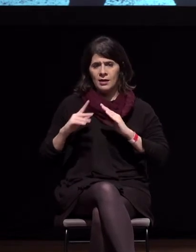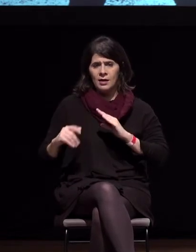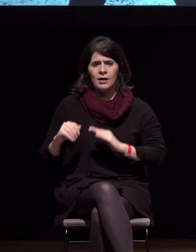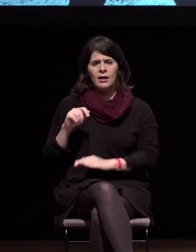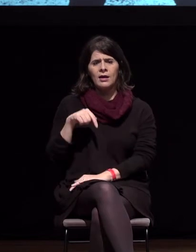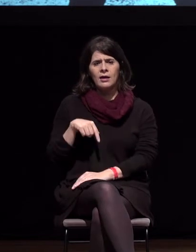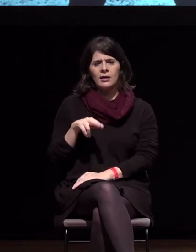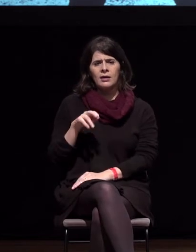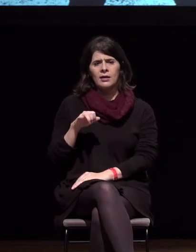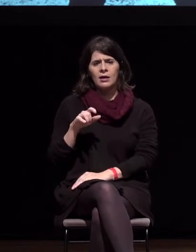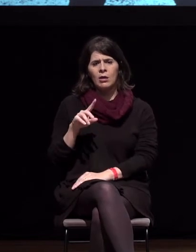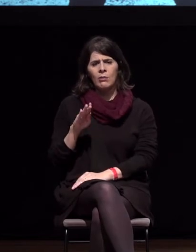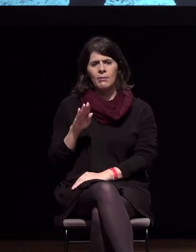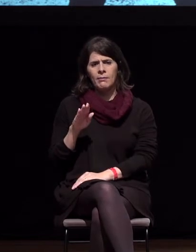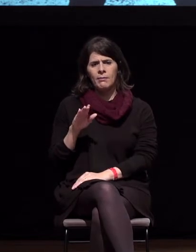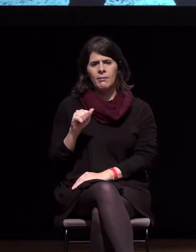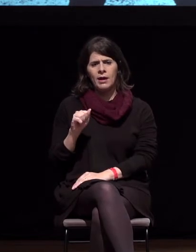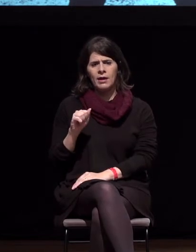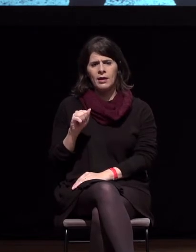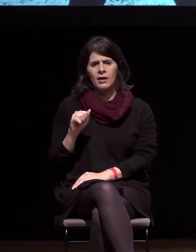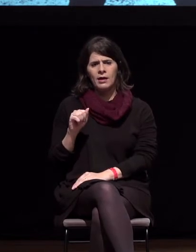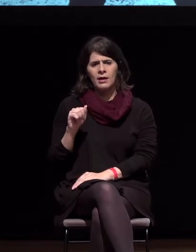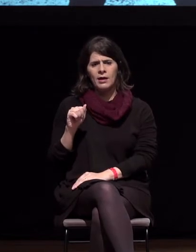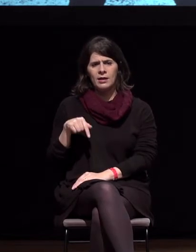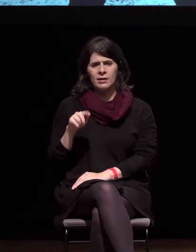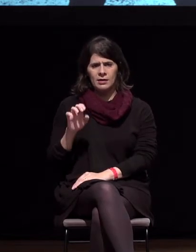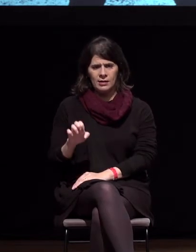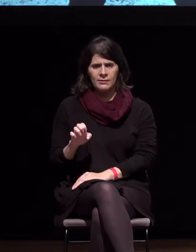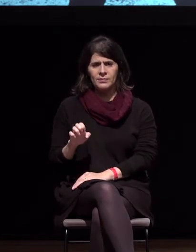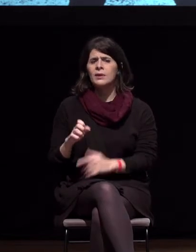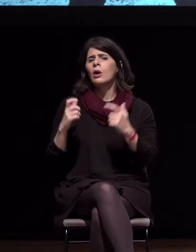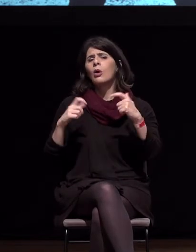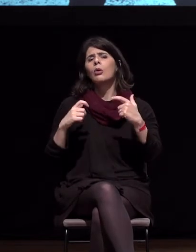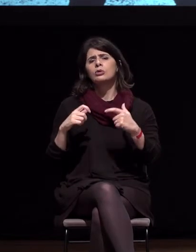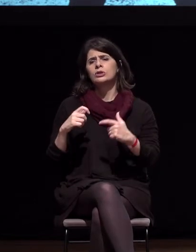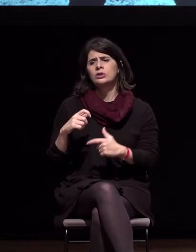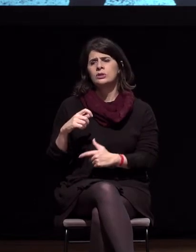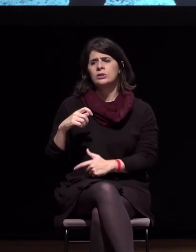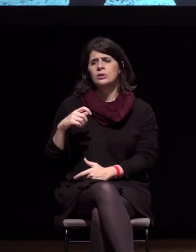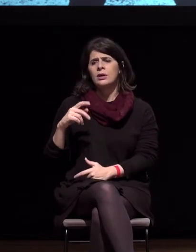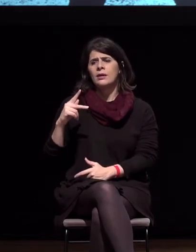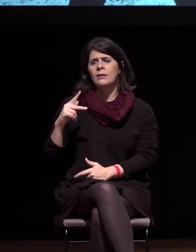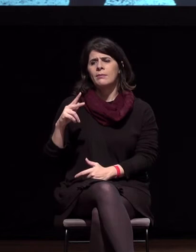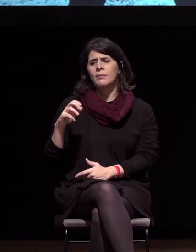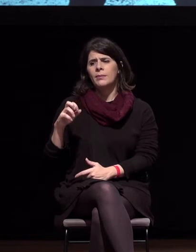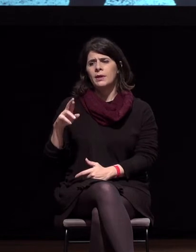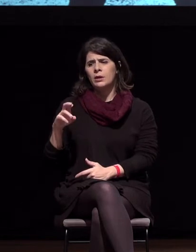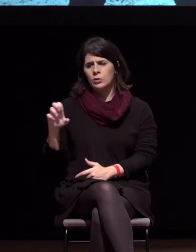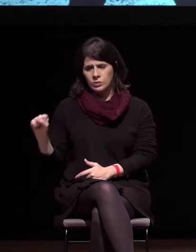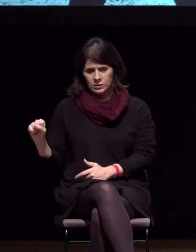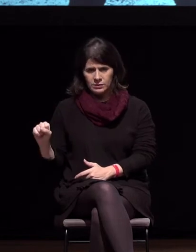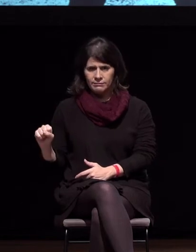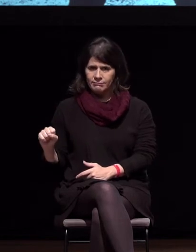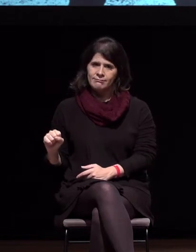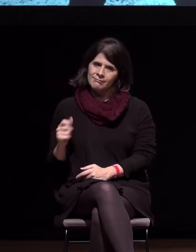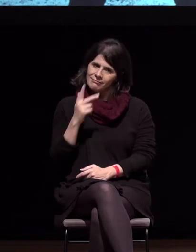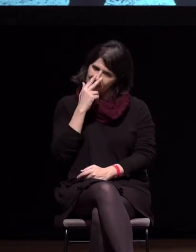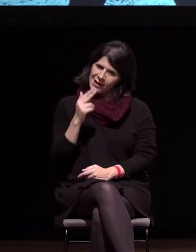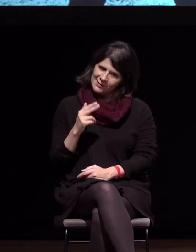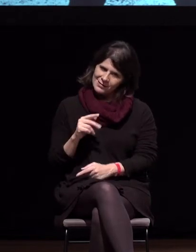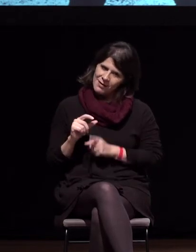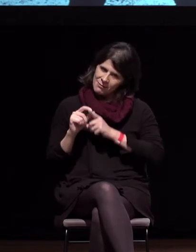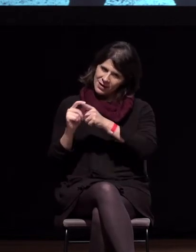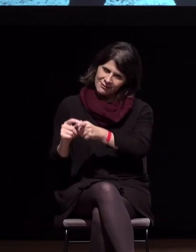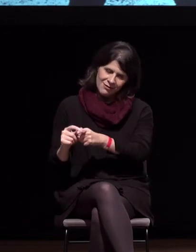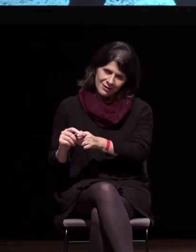uma grande batalha que nós temos em Perus, né? Outra periferia escondida e